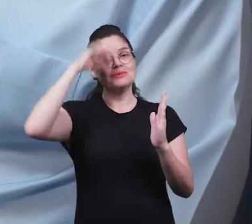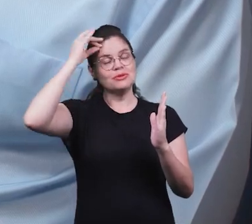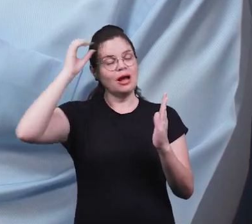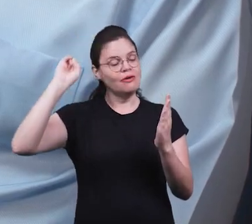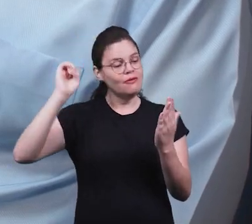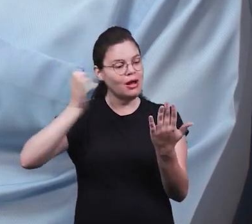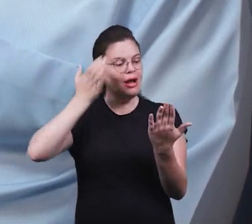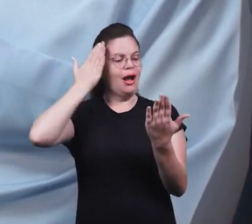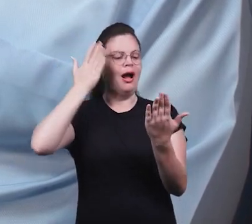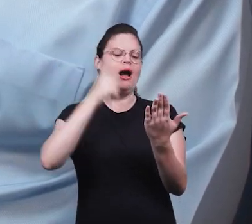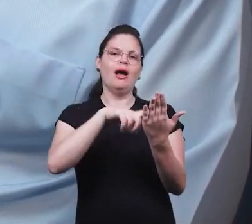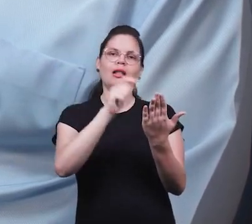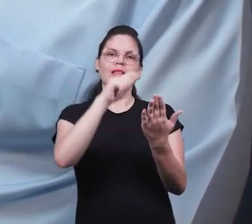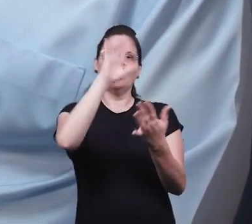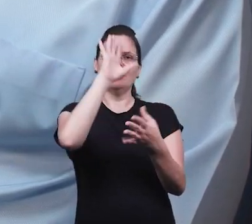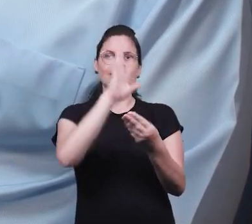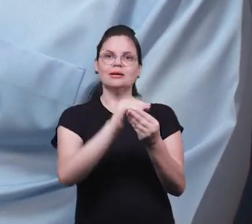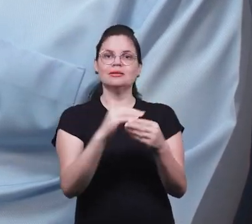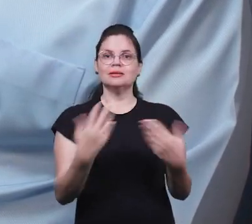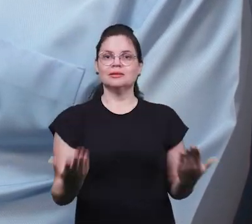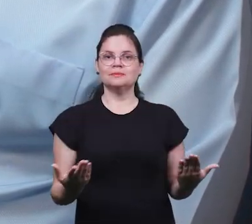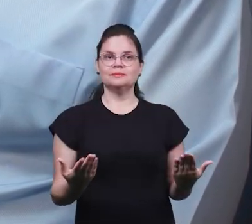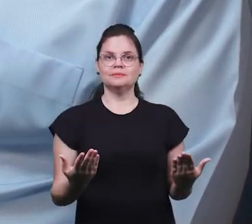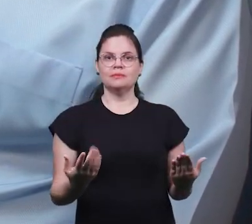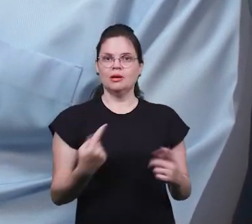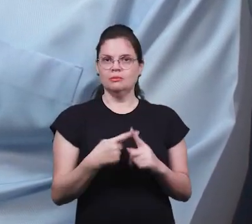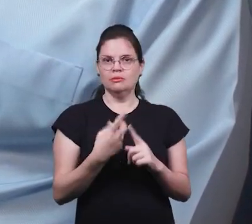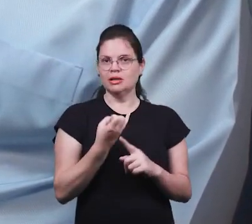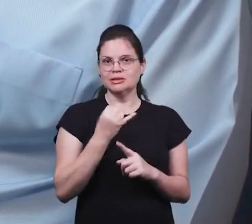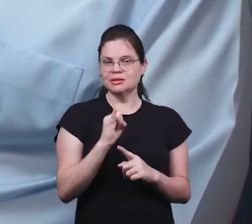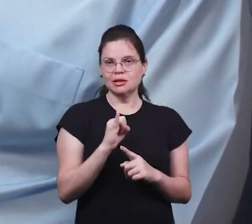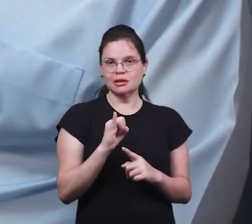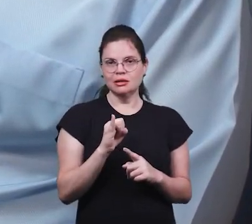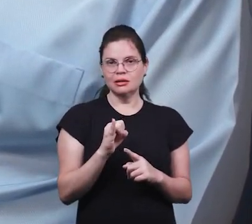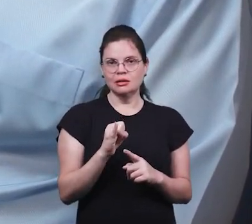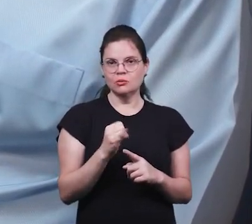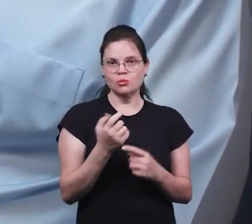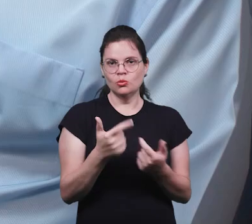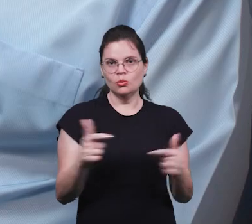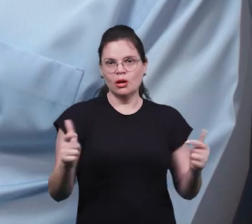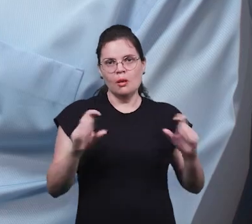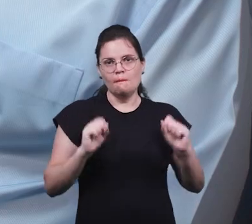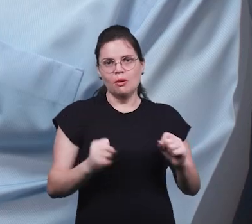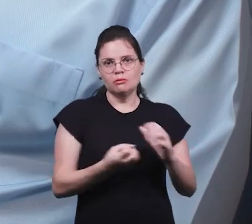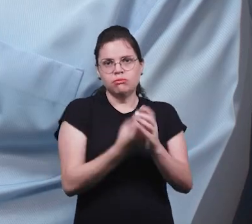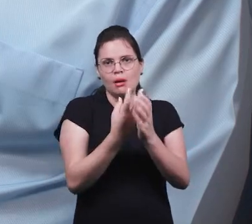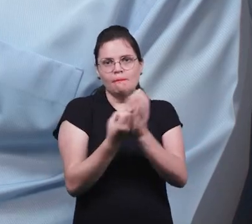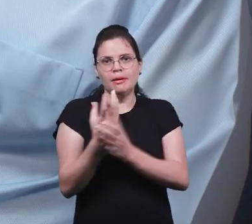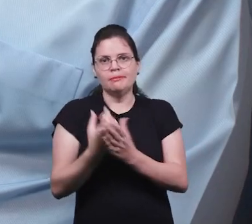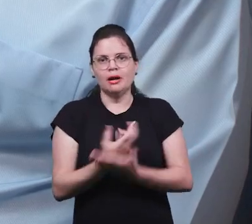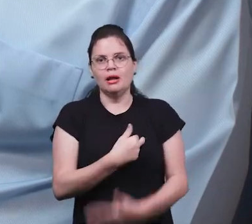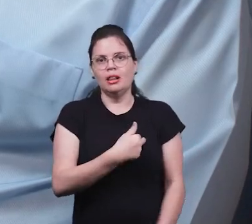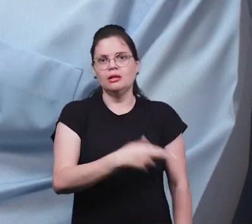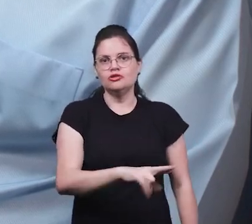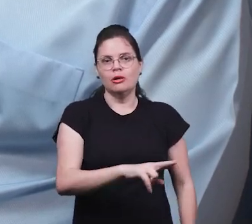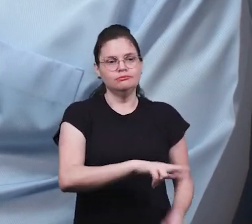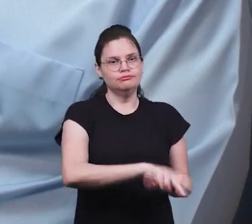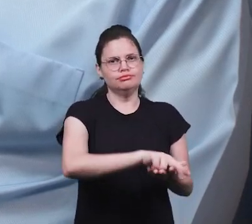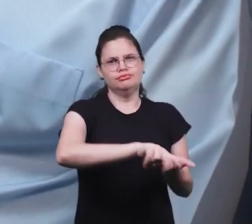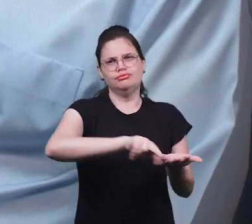Porque se não fosse assim, nós não teríamos no mundo milhares de religião. Porque a pessoa lê a